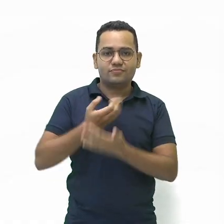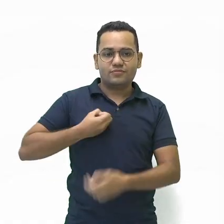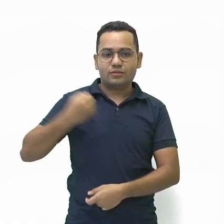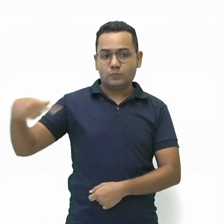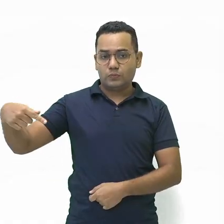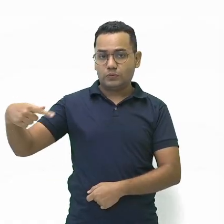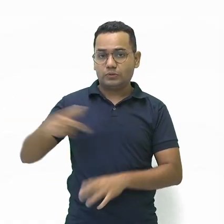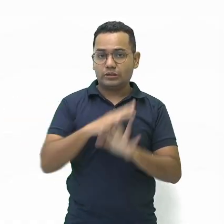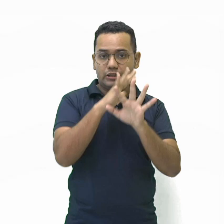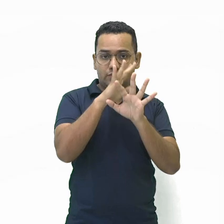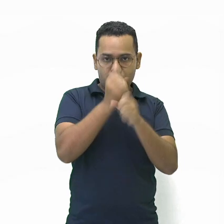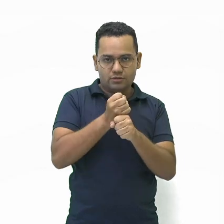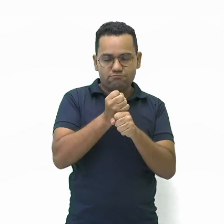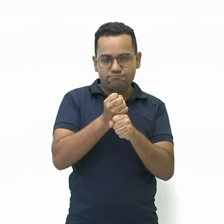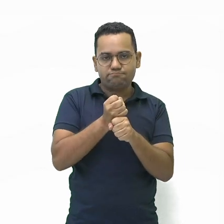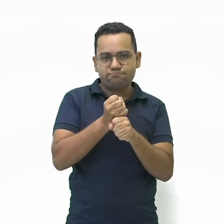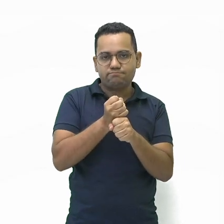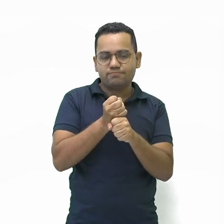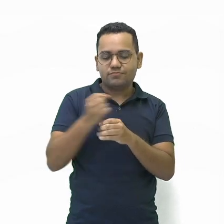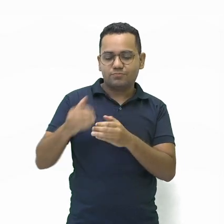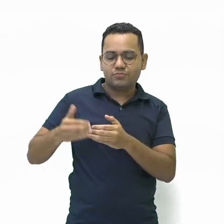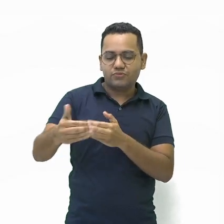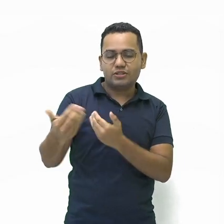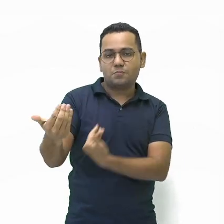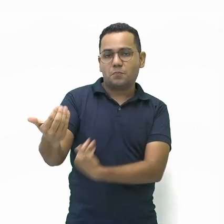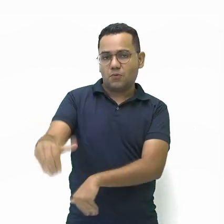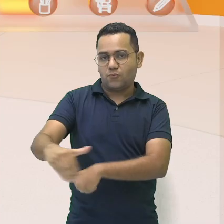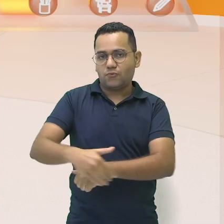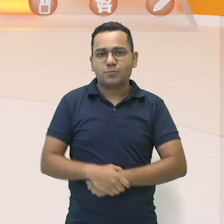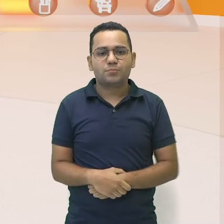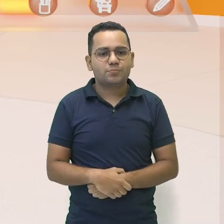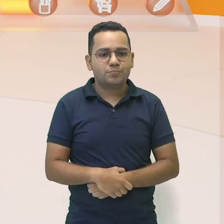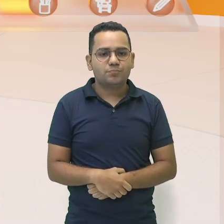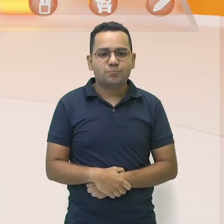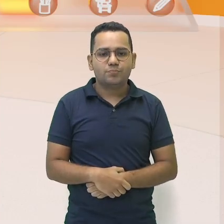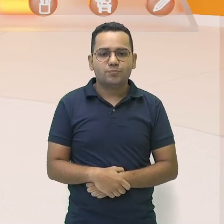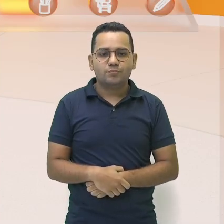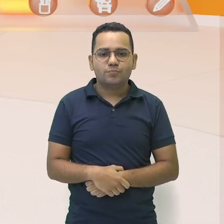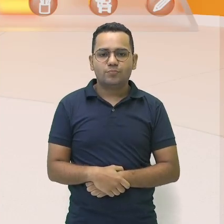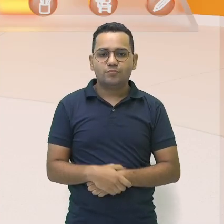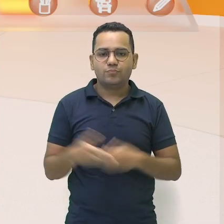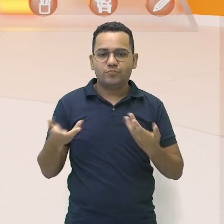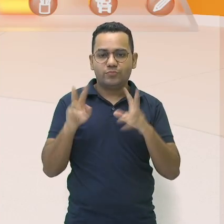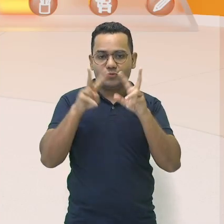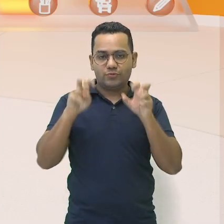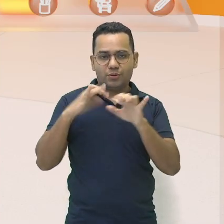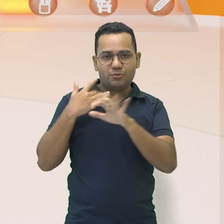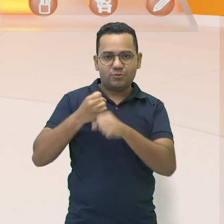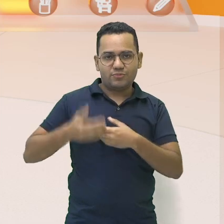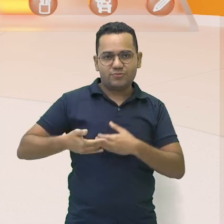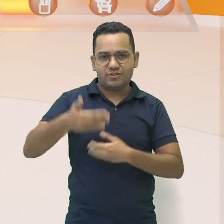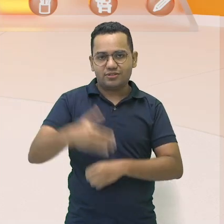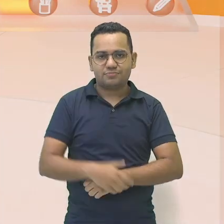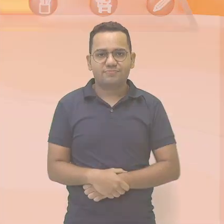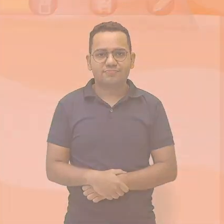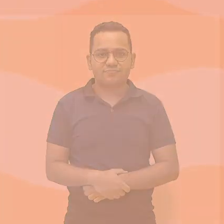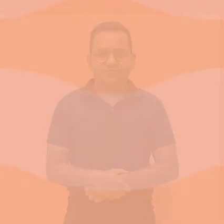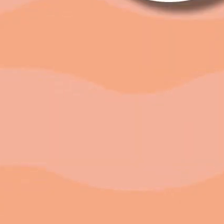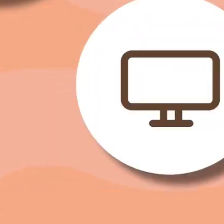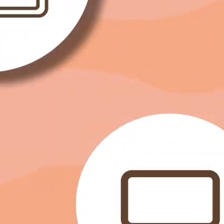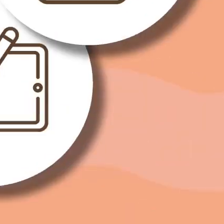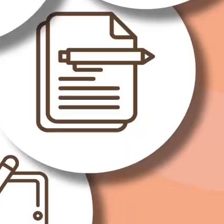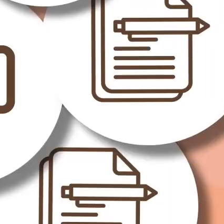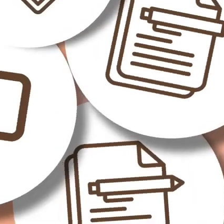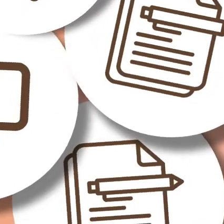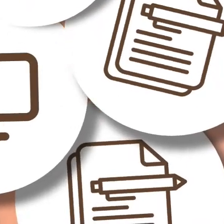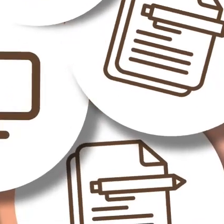7, onde nós iremos tratar da nossa revisão e avaliação, a começar com o conteúdo da nossa aula de revisão. Vamos de conteúdo.